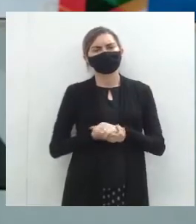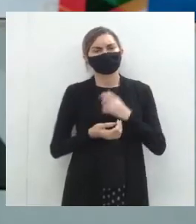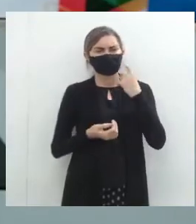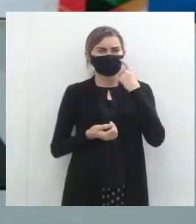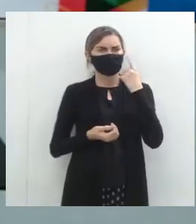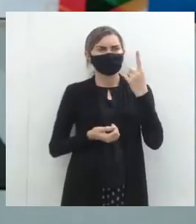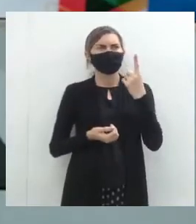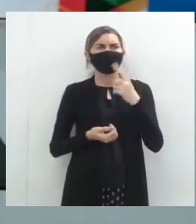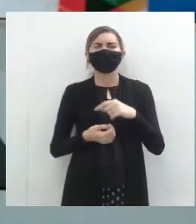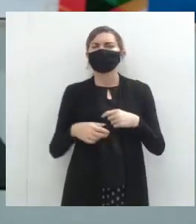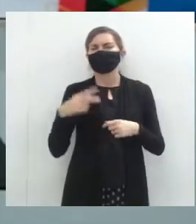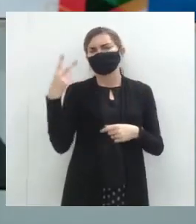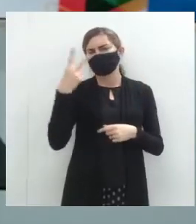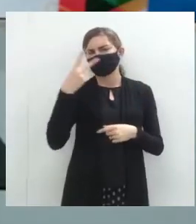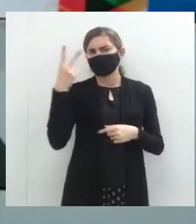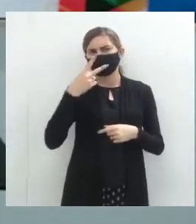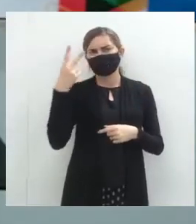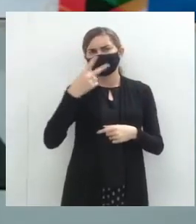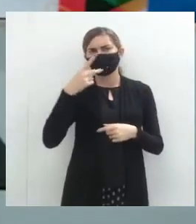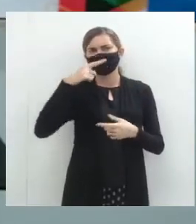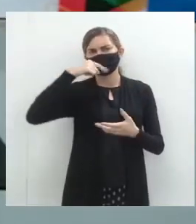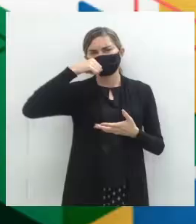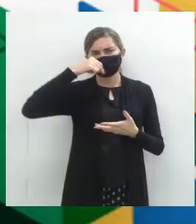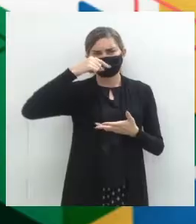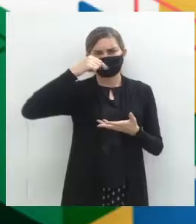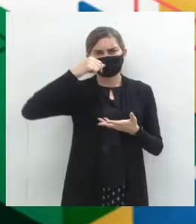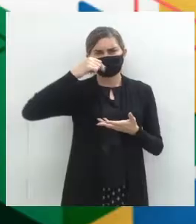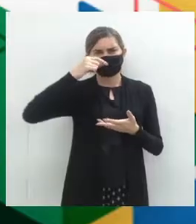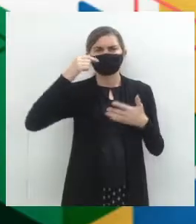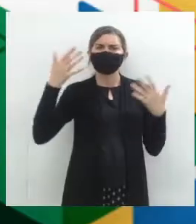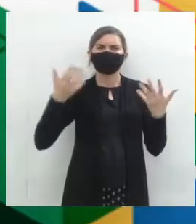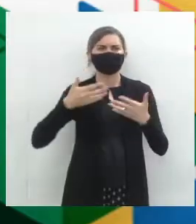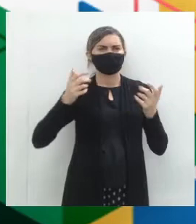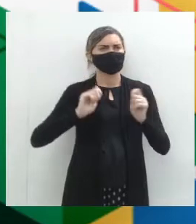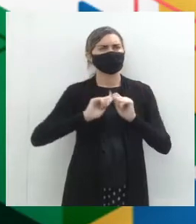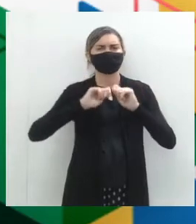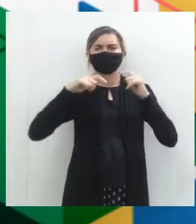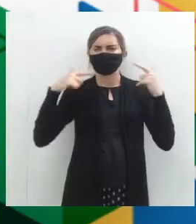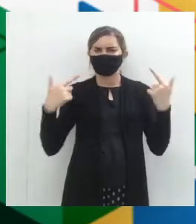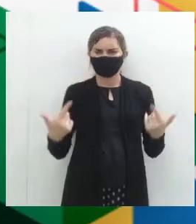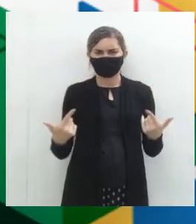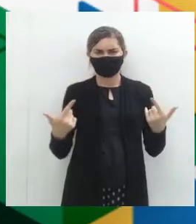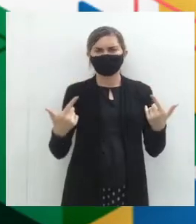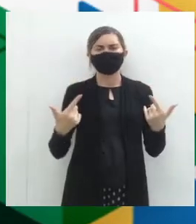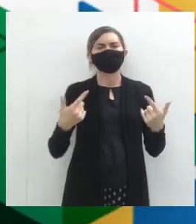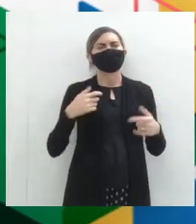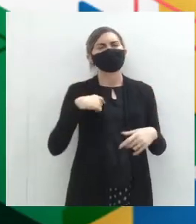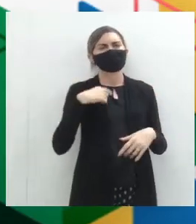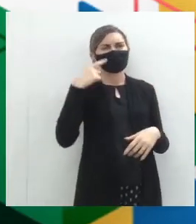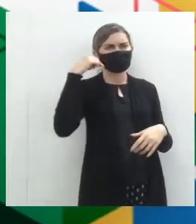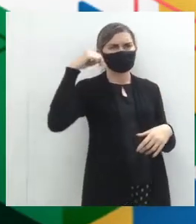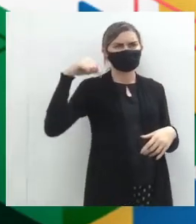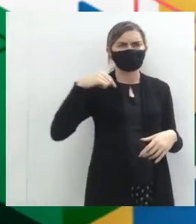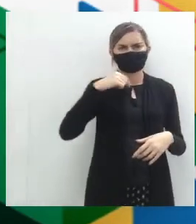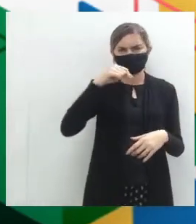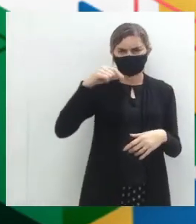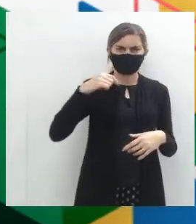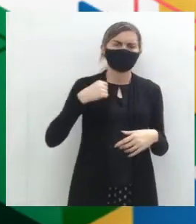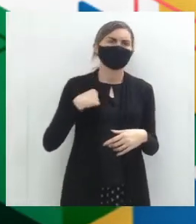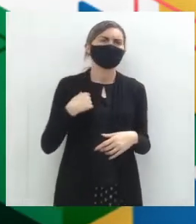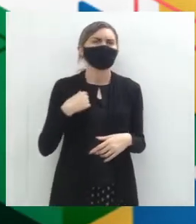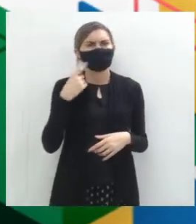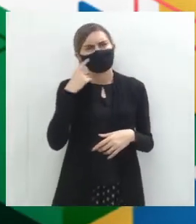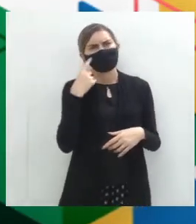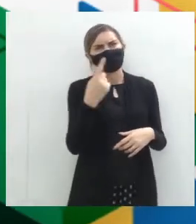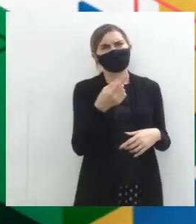seguinte. O segundo sal de hoje, tá? Claro, vamos trabalhar com a TV porque o apagador tá chegando. Olha, o segundo sal de